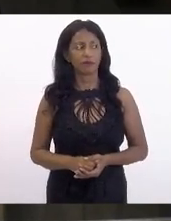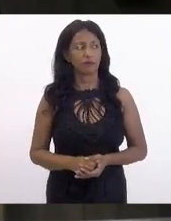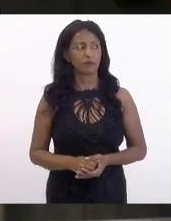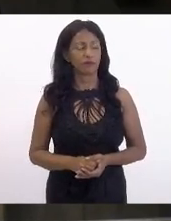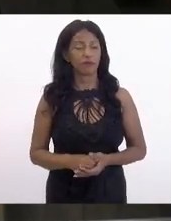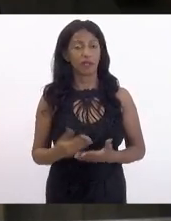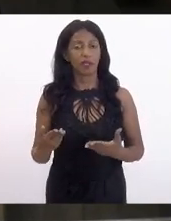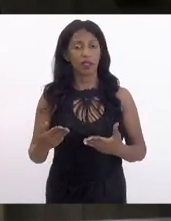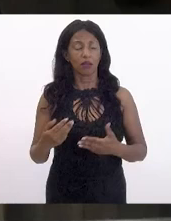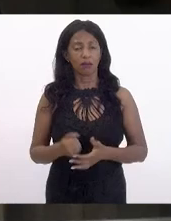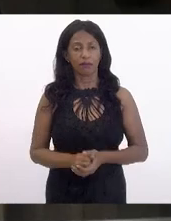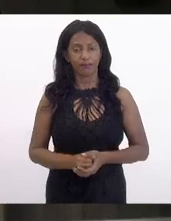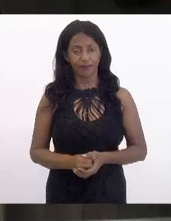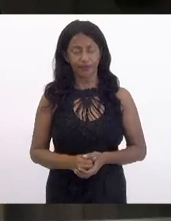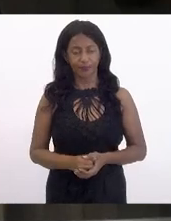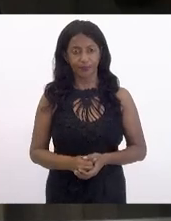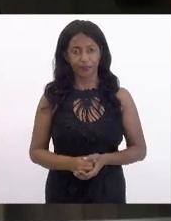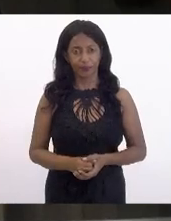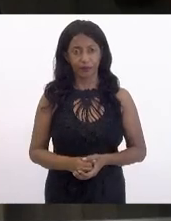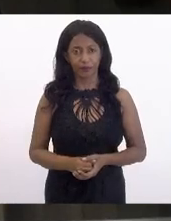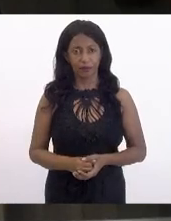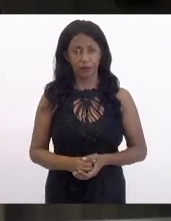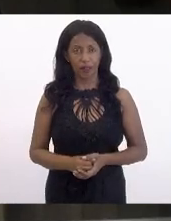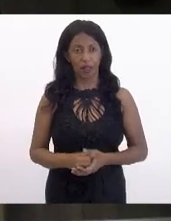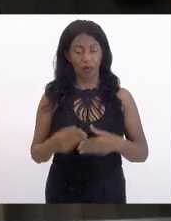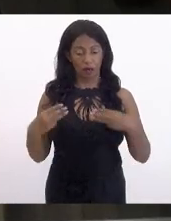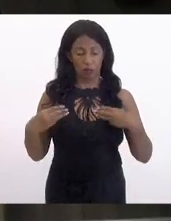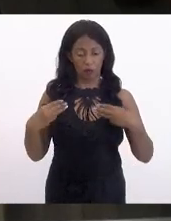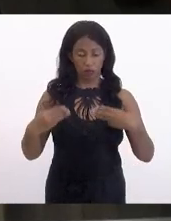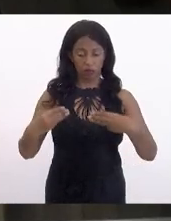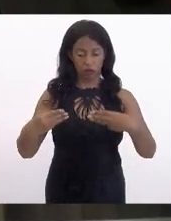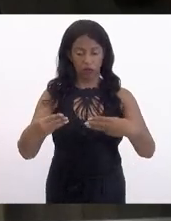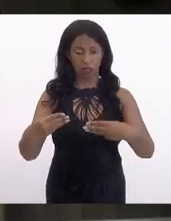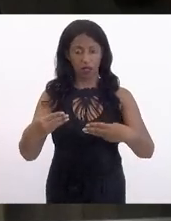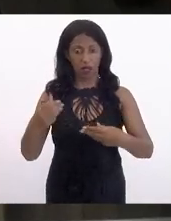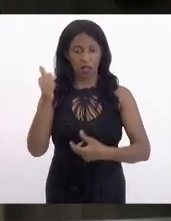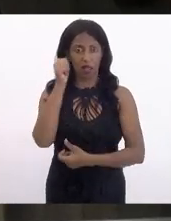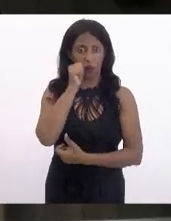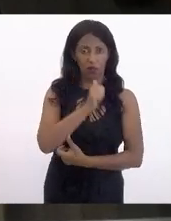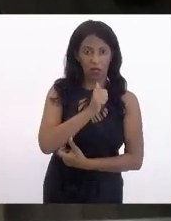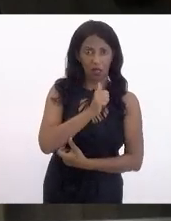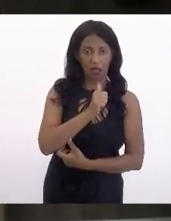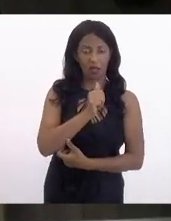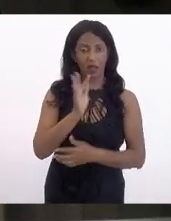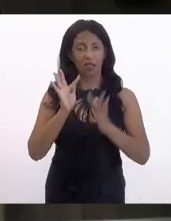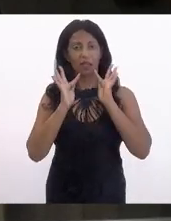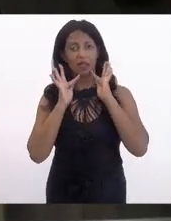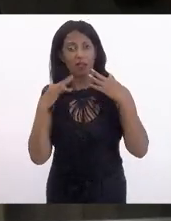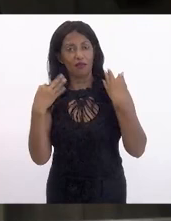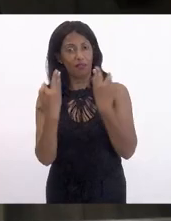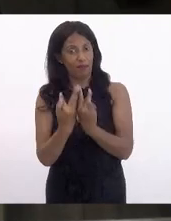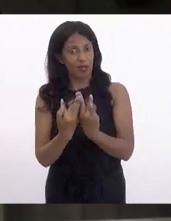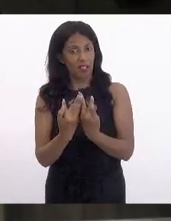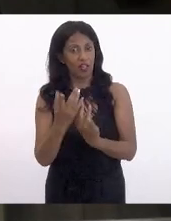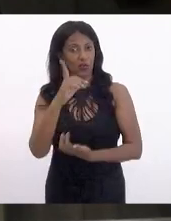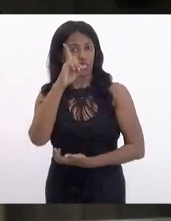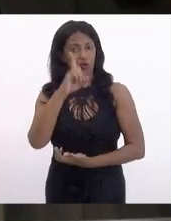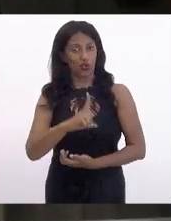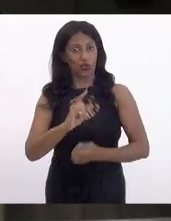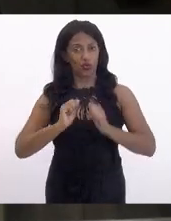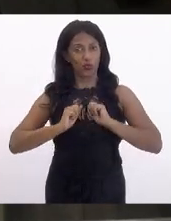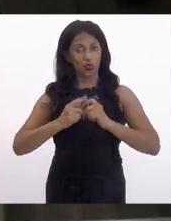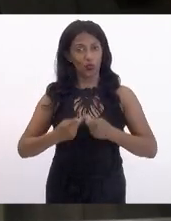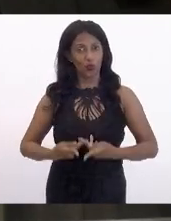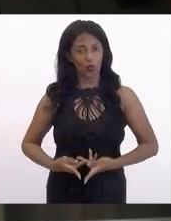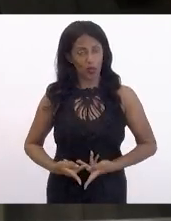e o ministério da mulher da família e dos direitos humanos